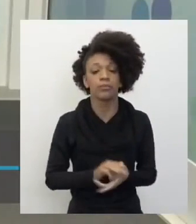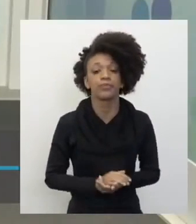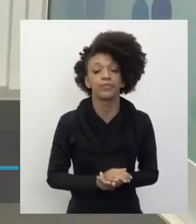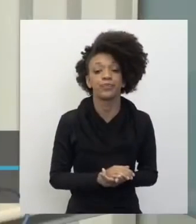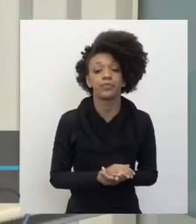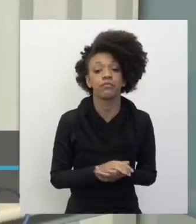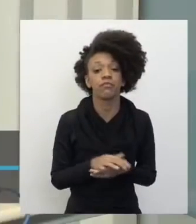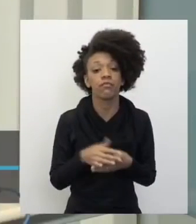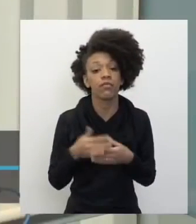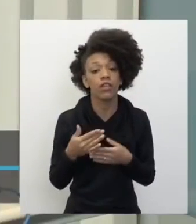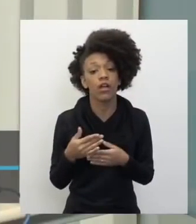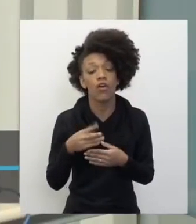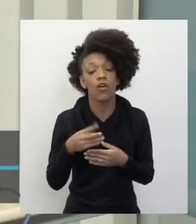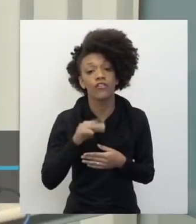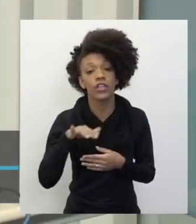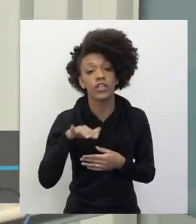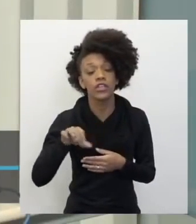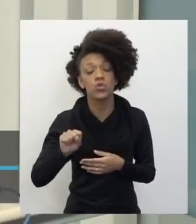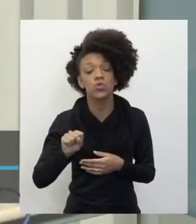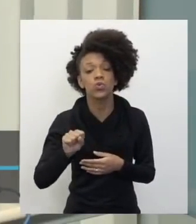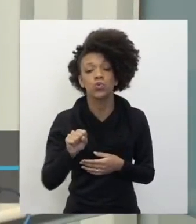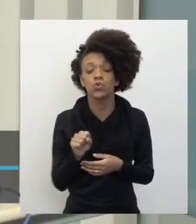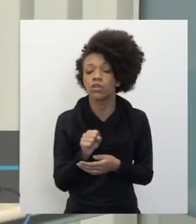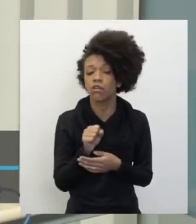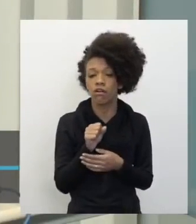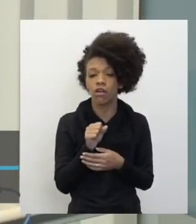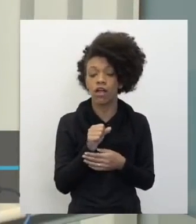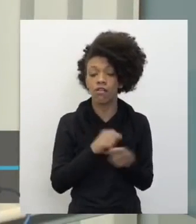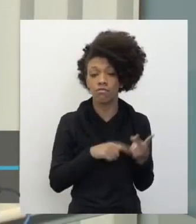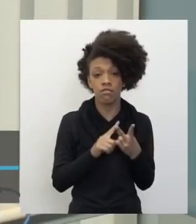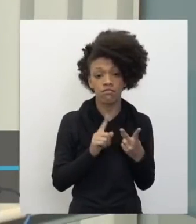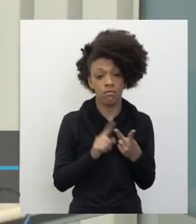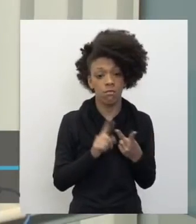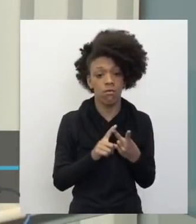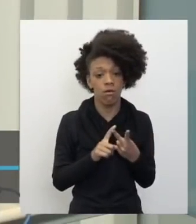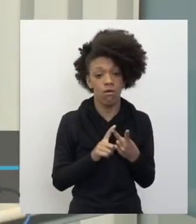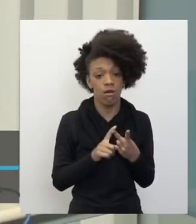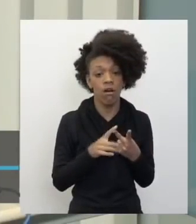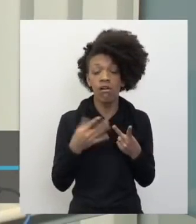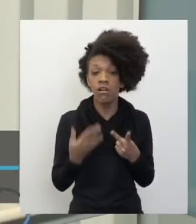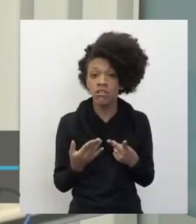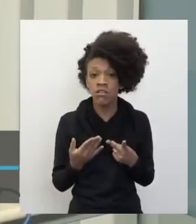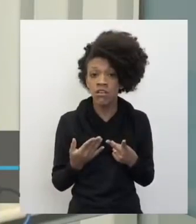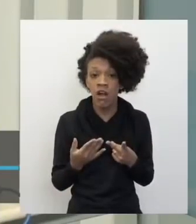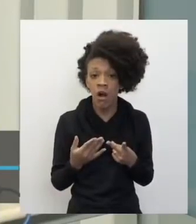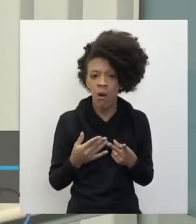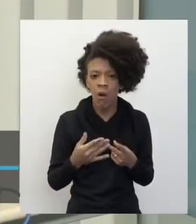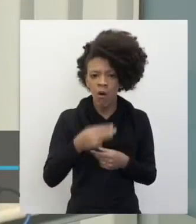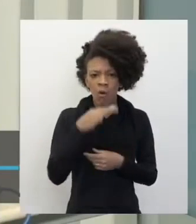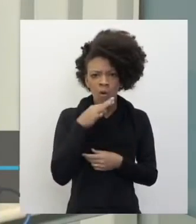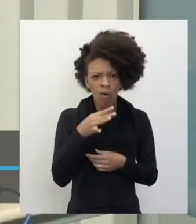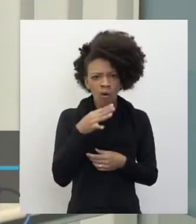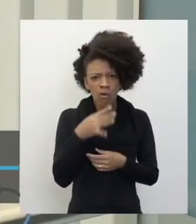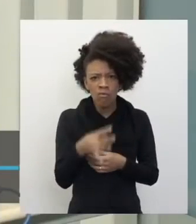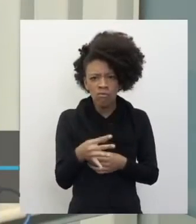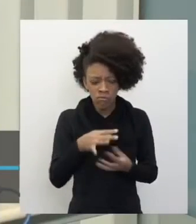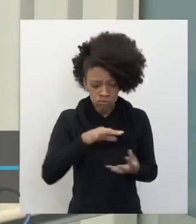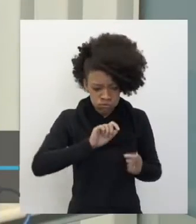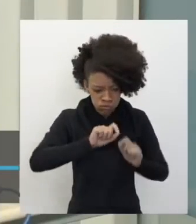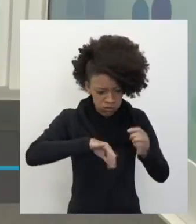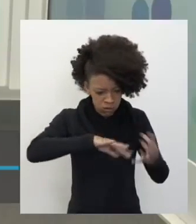também colocando isso. O Vinícius colocou que na segunda, que eram os males e a esperança. Olha,